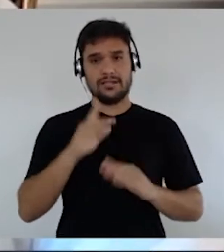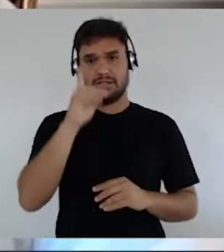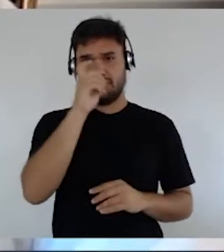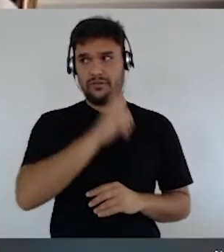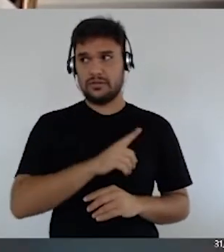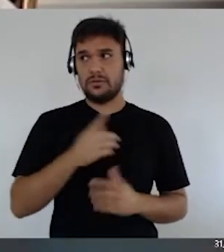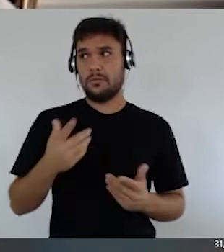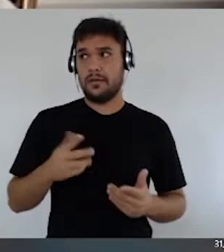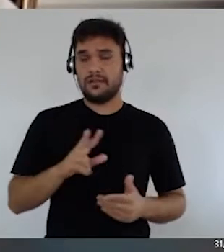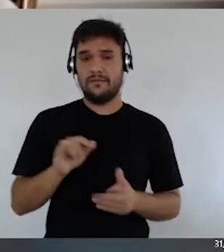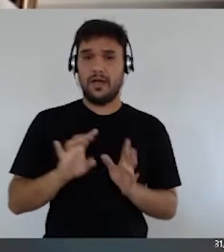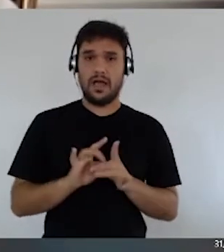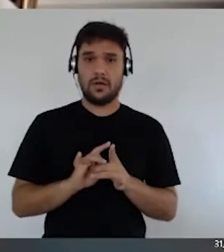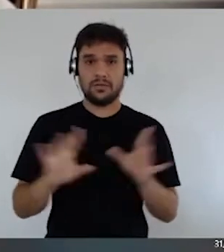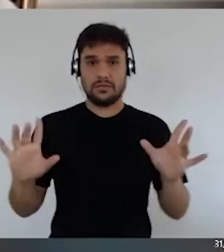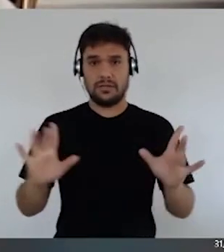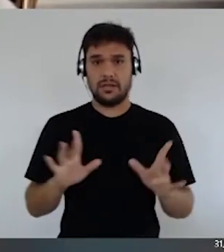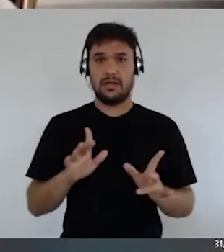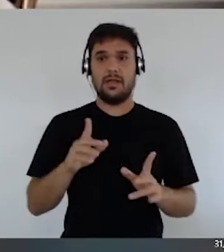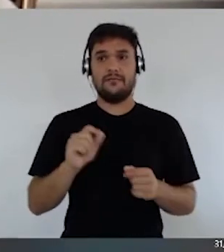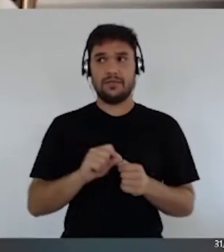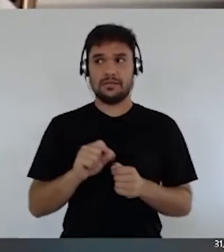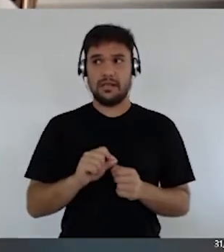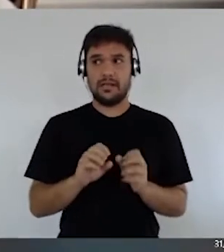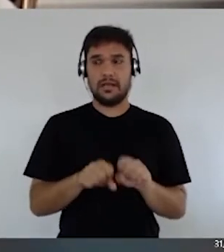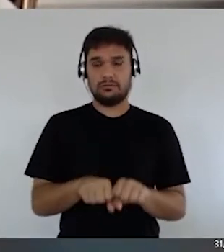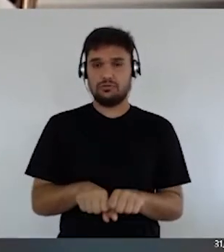dificilmente se consegue fazer deslocar